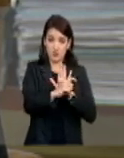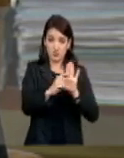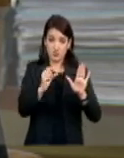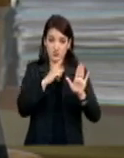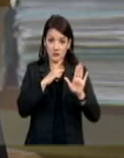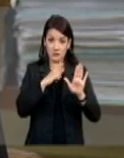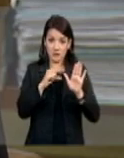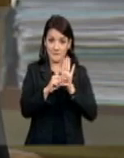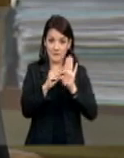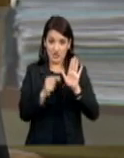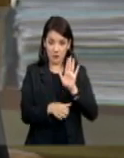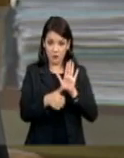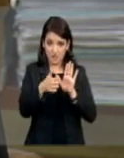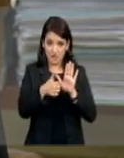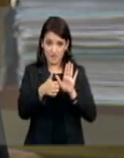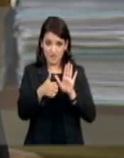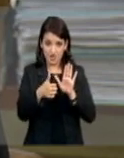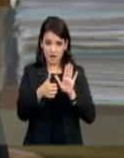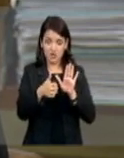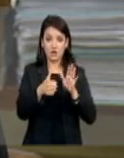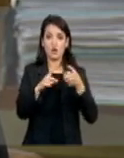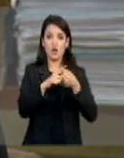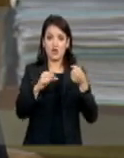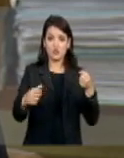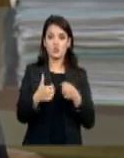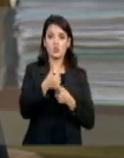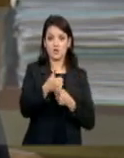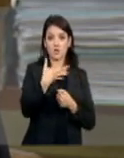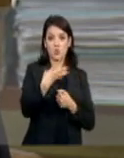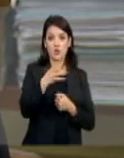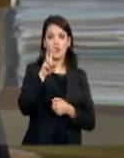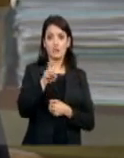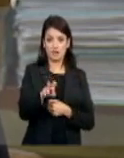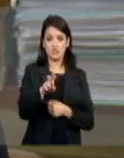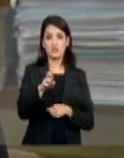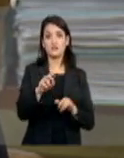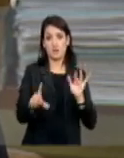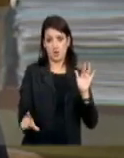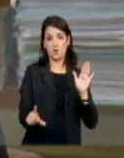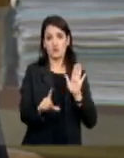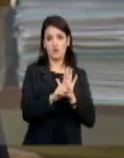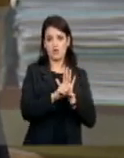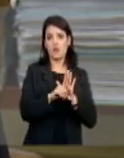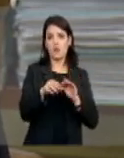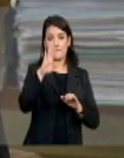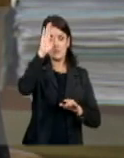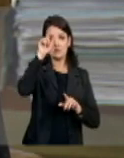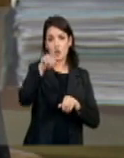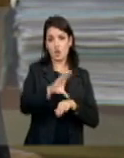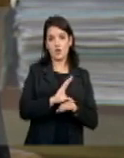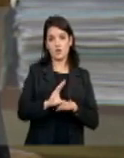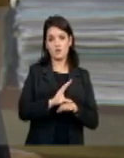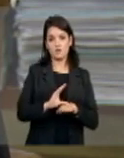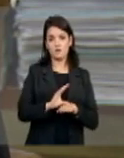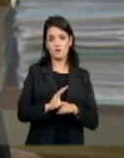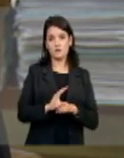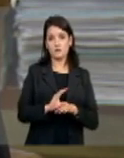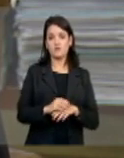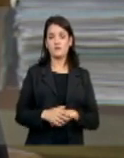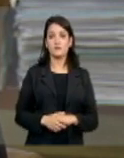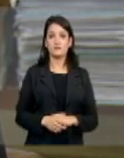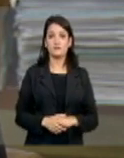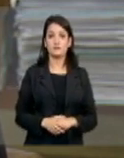parágrafo 1º do artigo 145 da nossa lei fundamental que está lá o capítulo